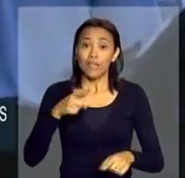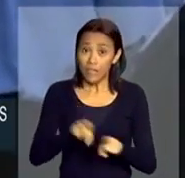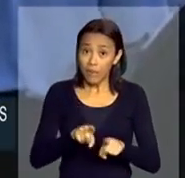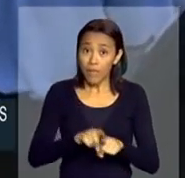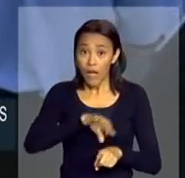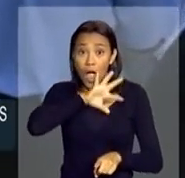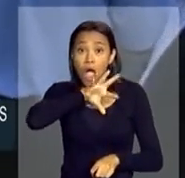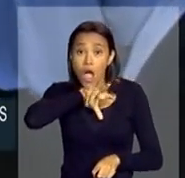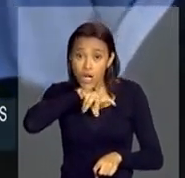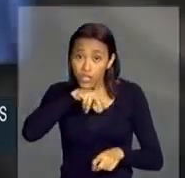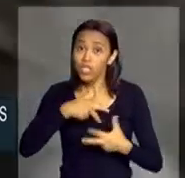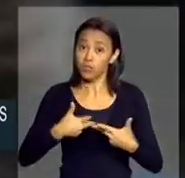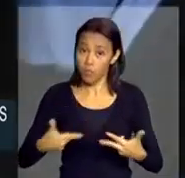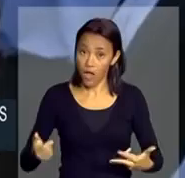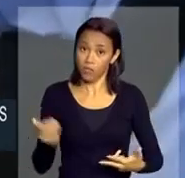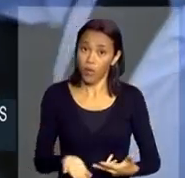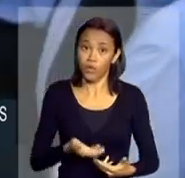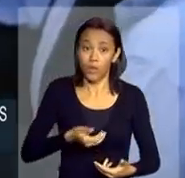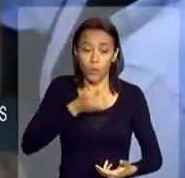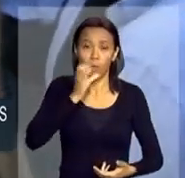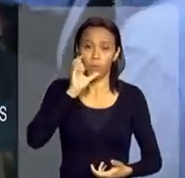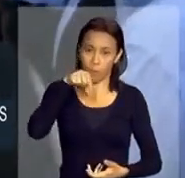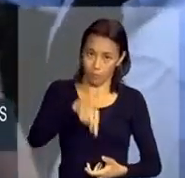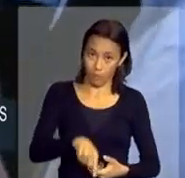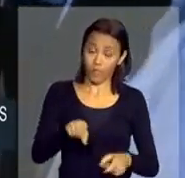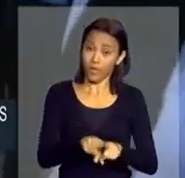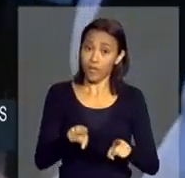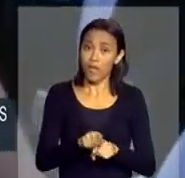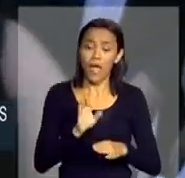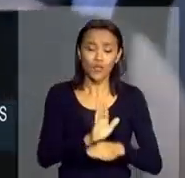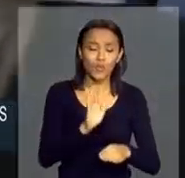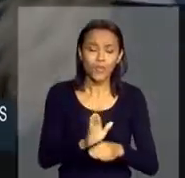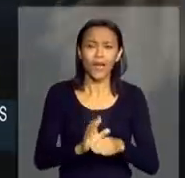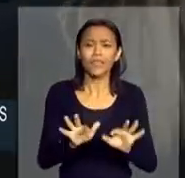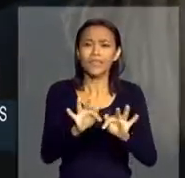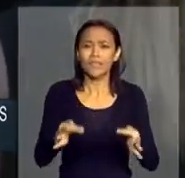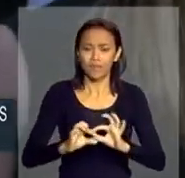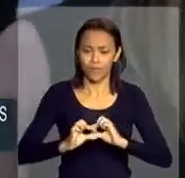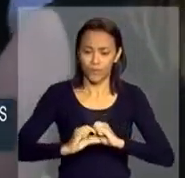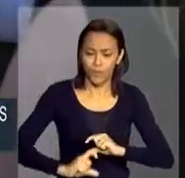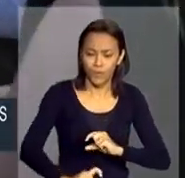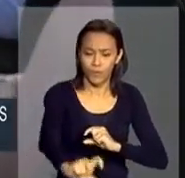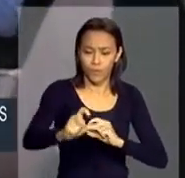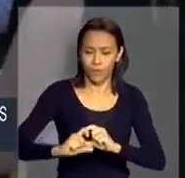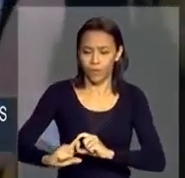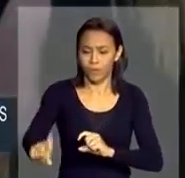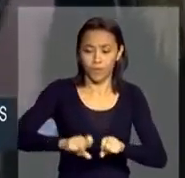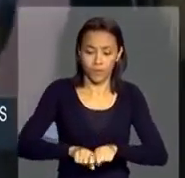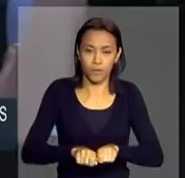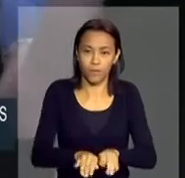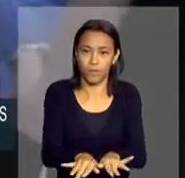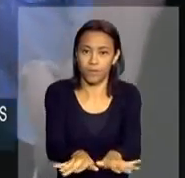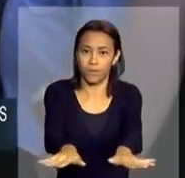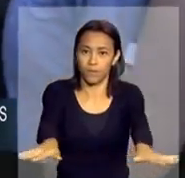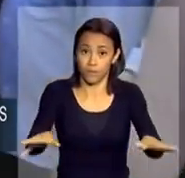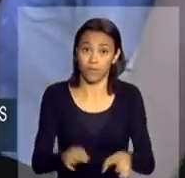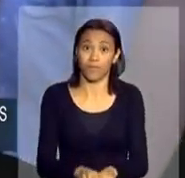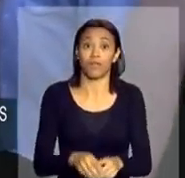animais, além de funcionar para pequenas irrigações, amenizando os efeitos das tiiagem, os